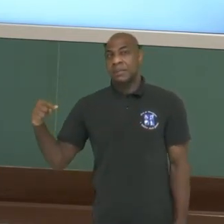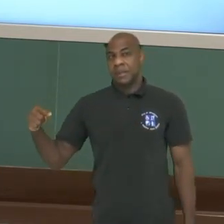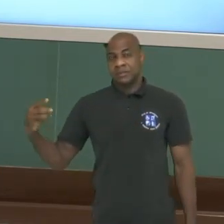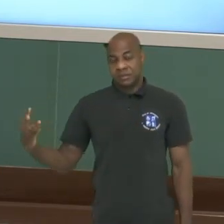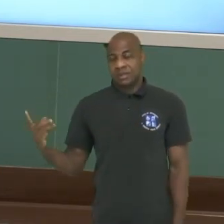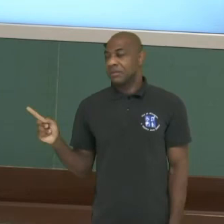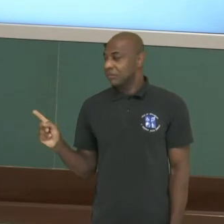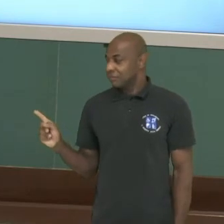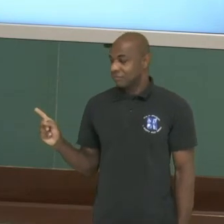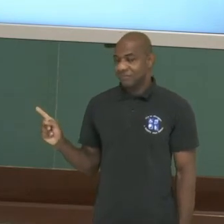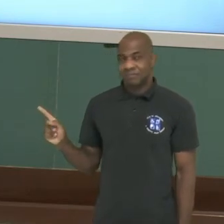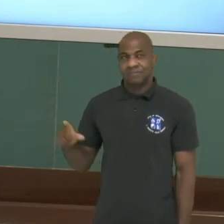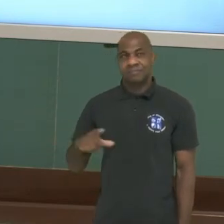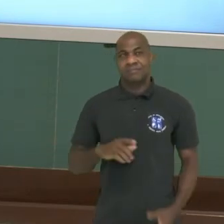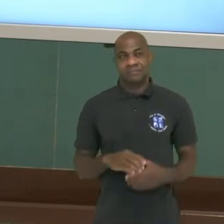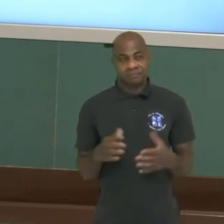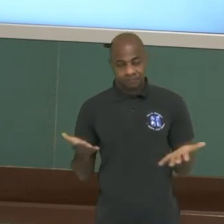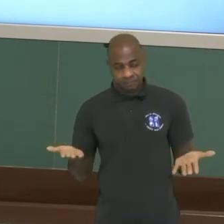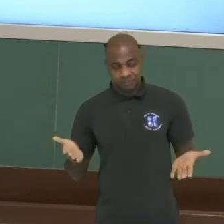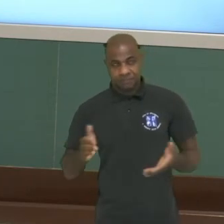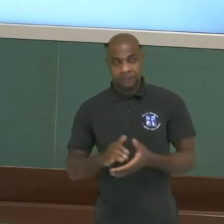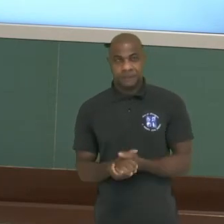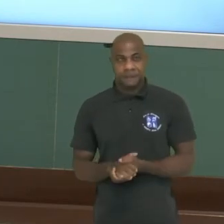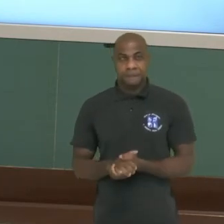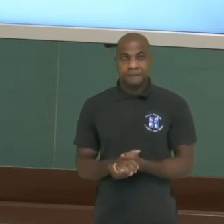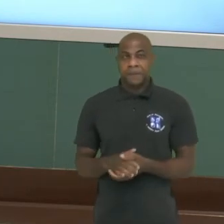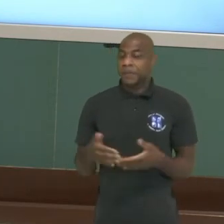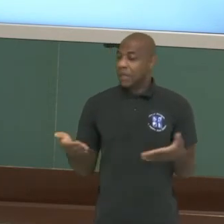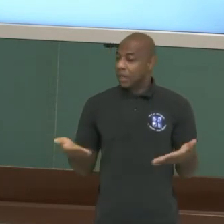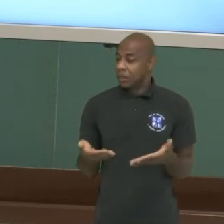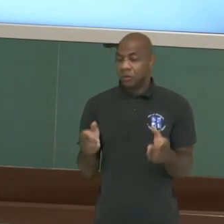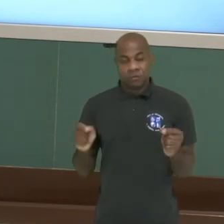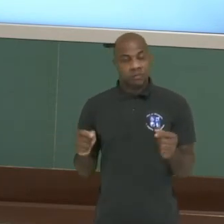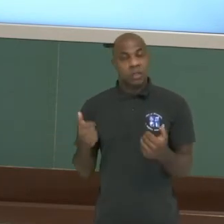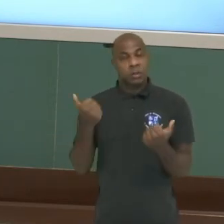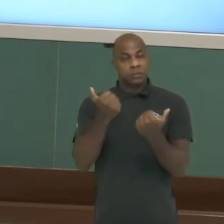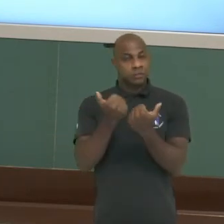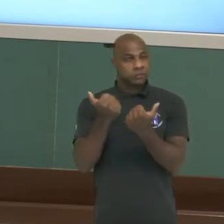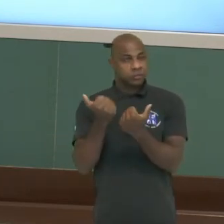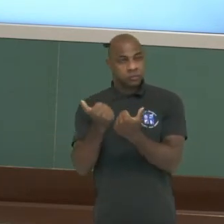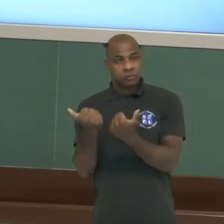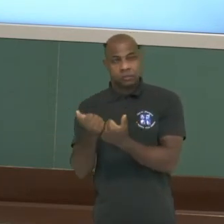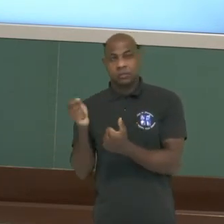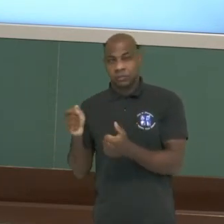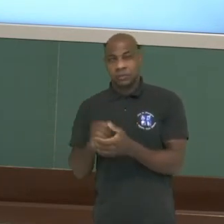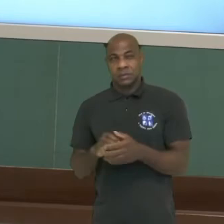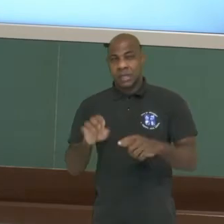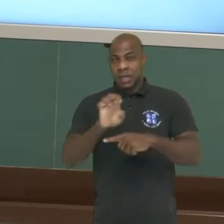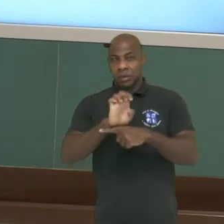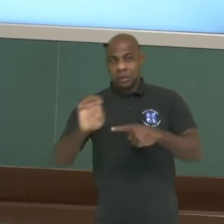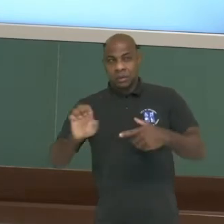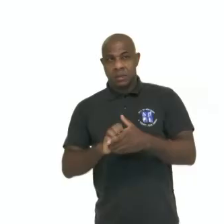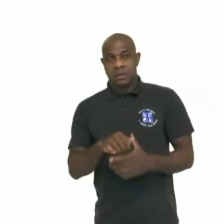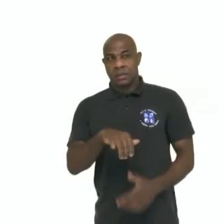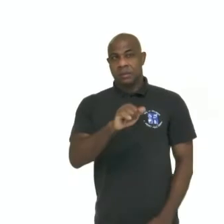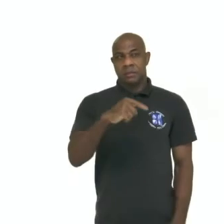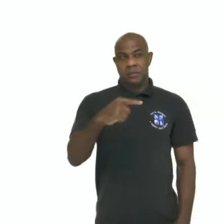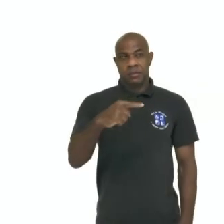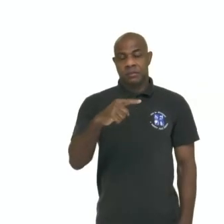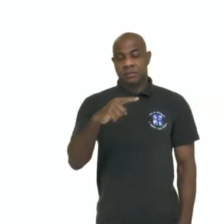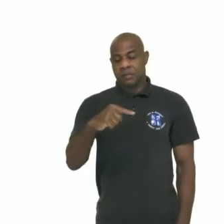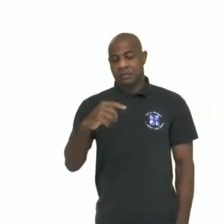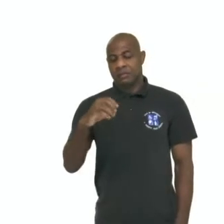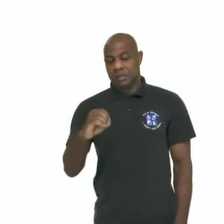Temos o coeficiente angular que vale menos 3. Agora vamos substituir na nossa equação. Y menos